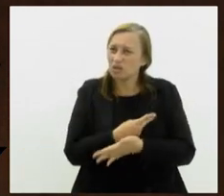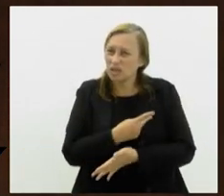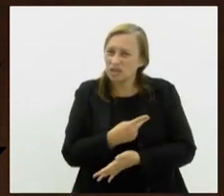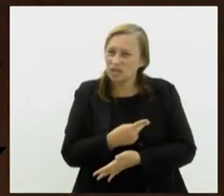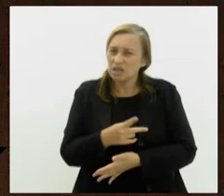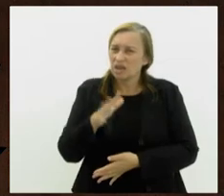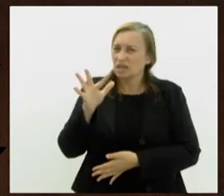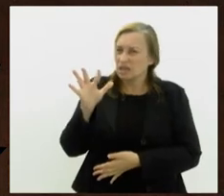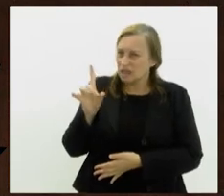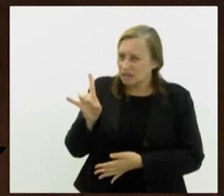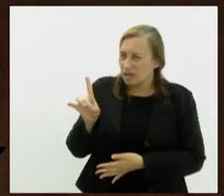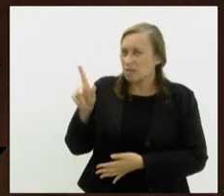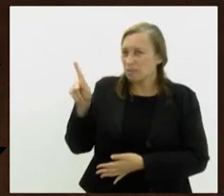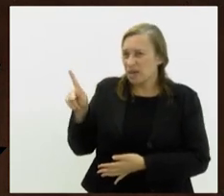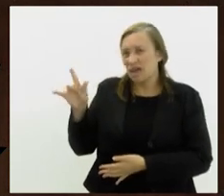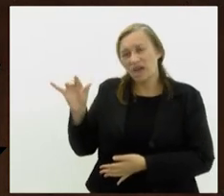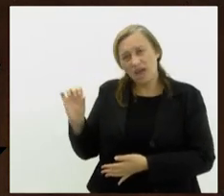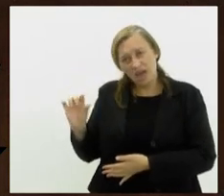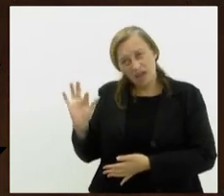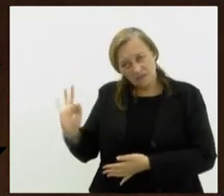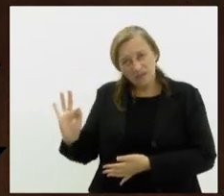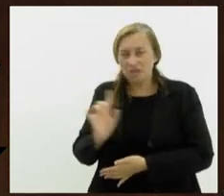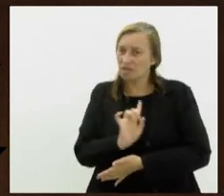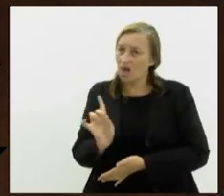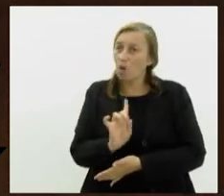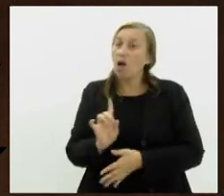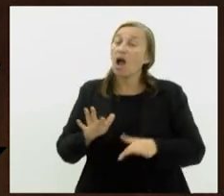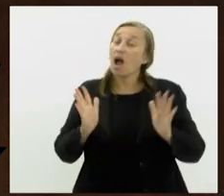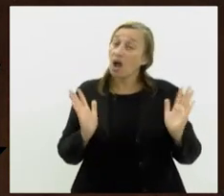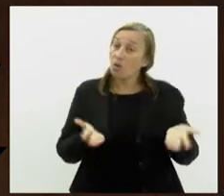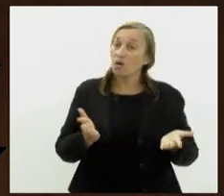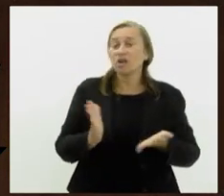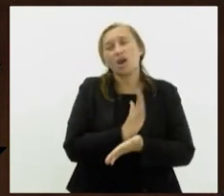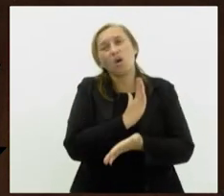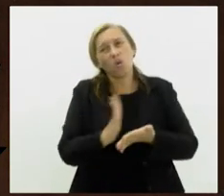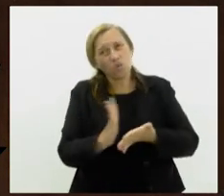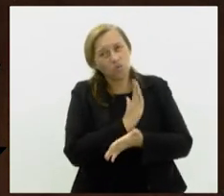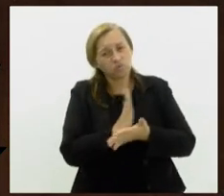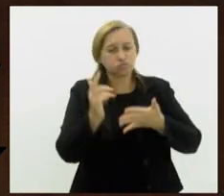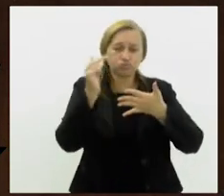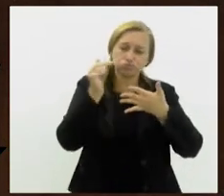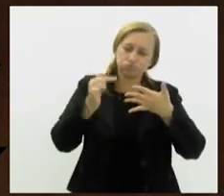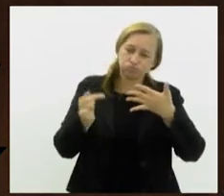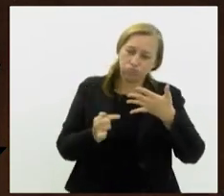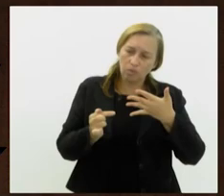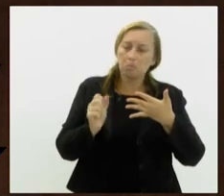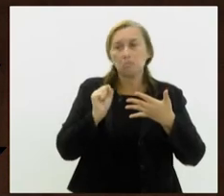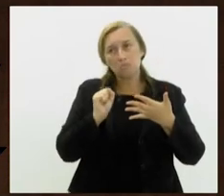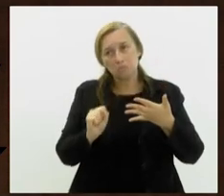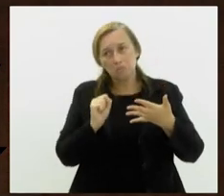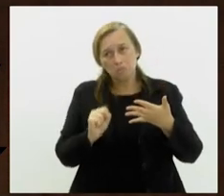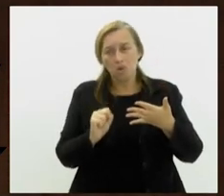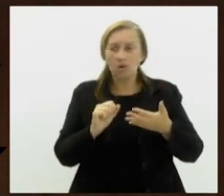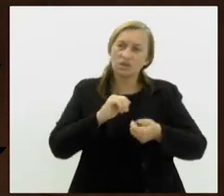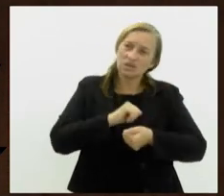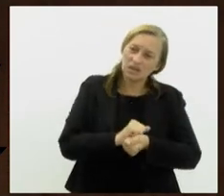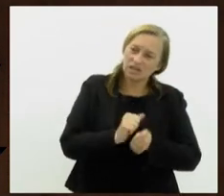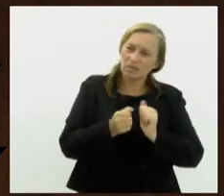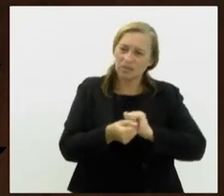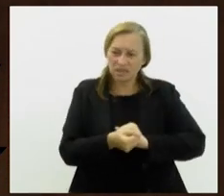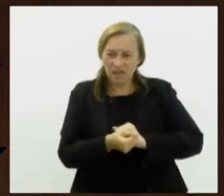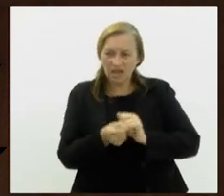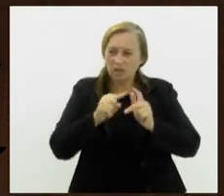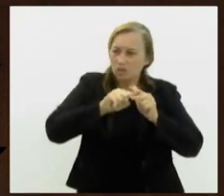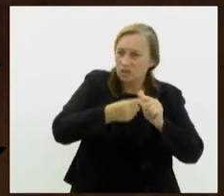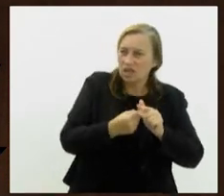causa de uma DPF? Não. Agora, que essa DPF, em alguns pontos, possa ou deva ser adequada, revista, eu não tenho